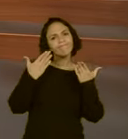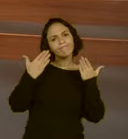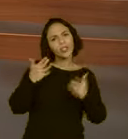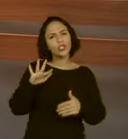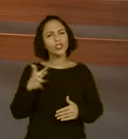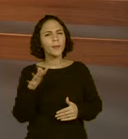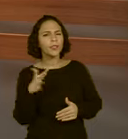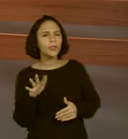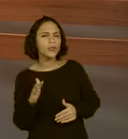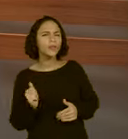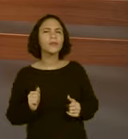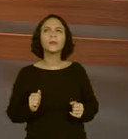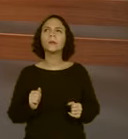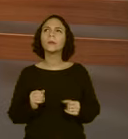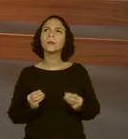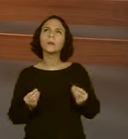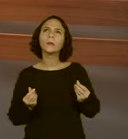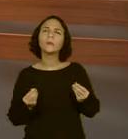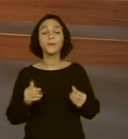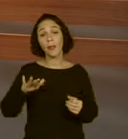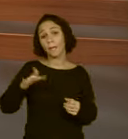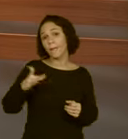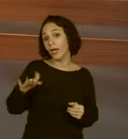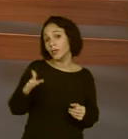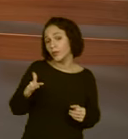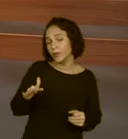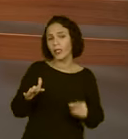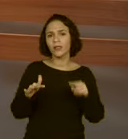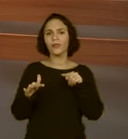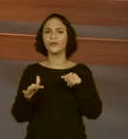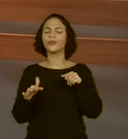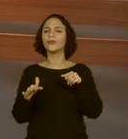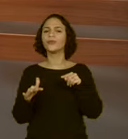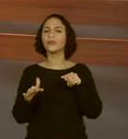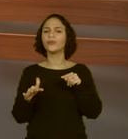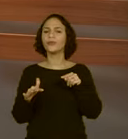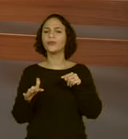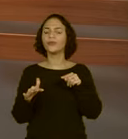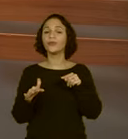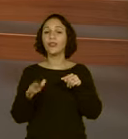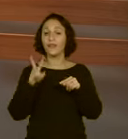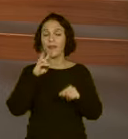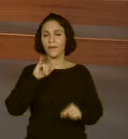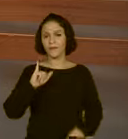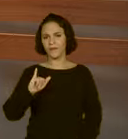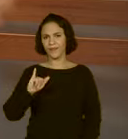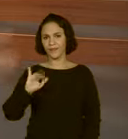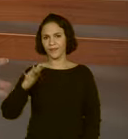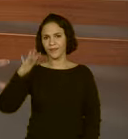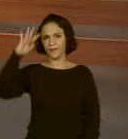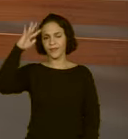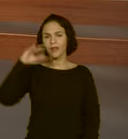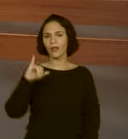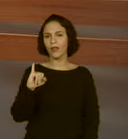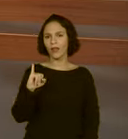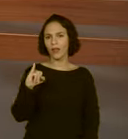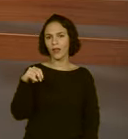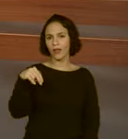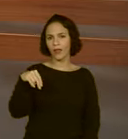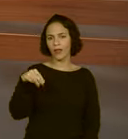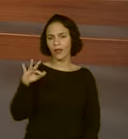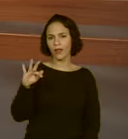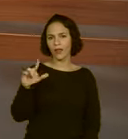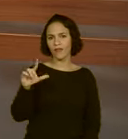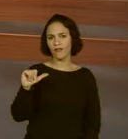que, mais ou menos, a gente vai ter uma inflação para o ano que vem